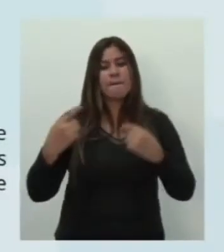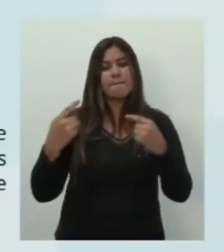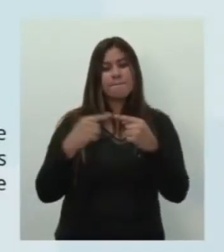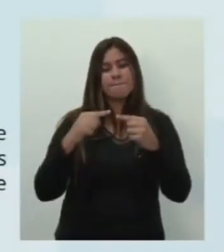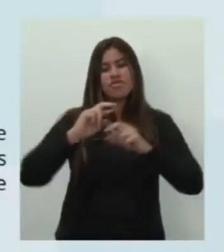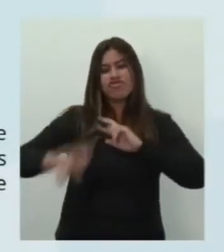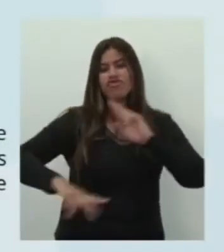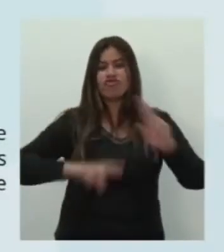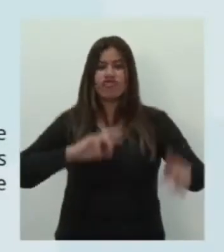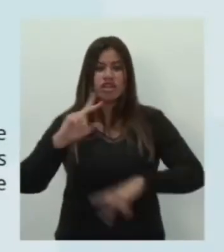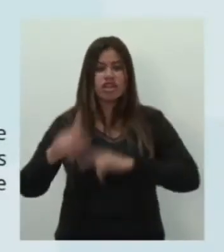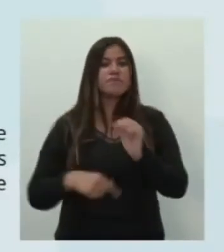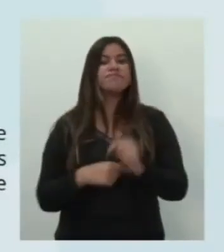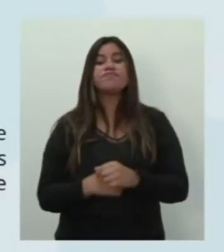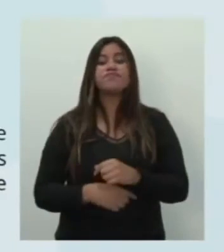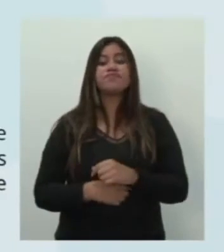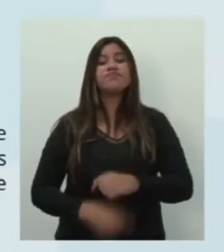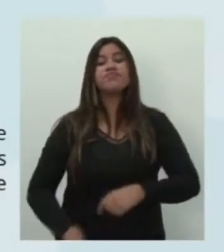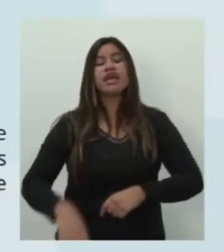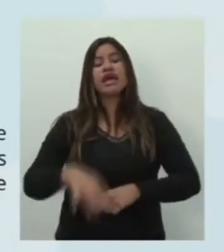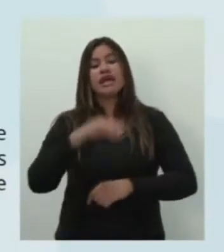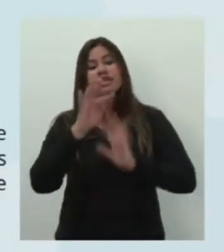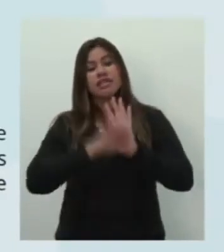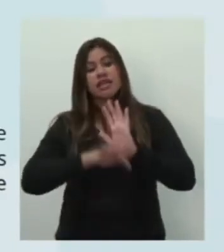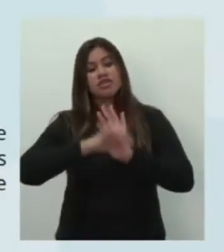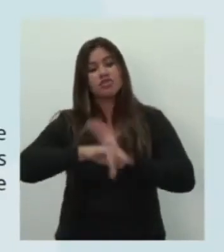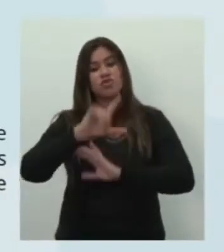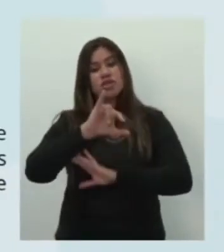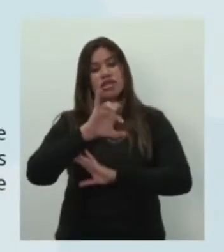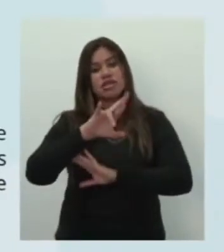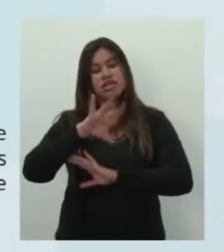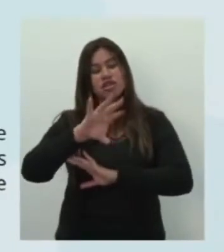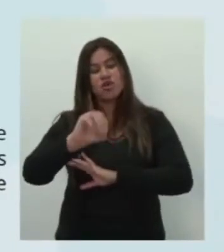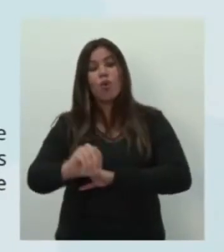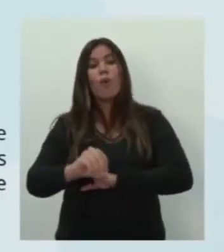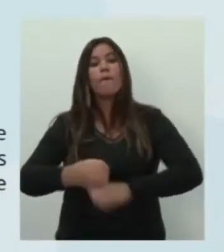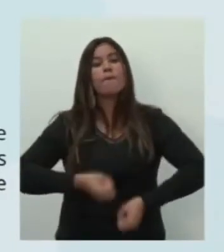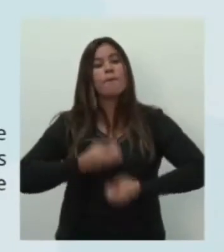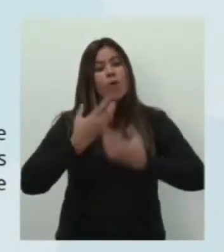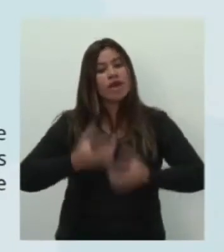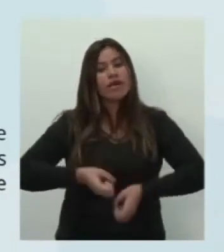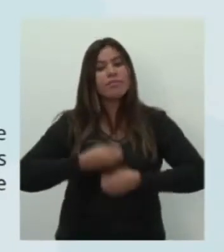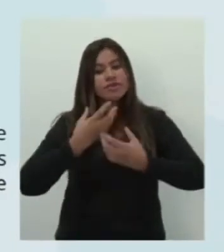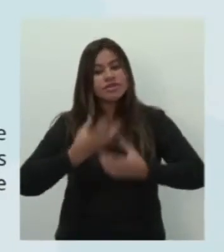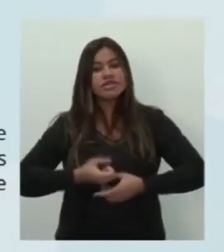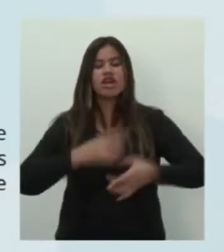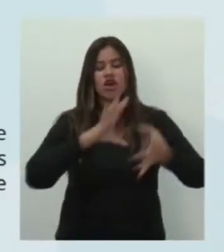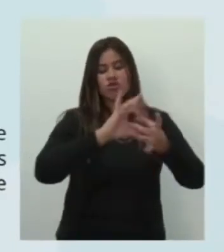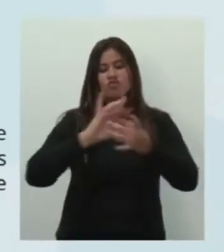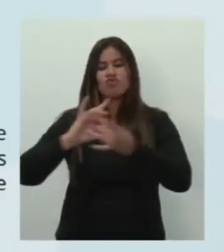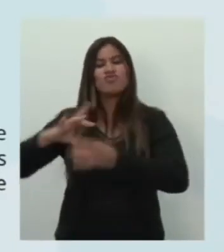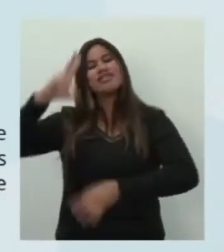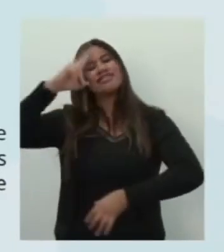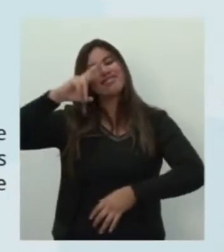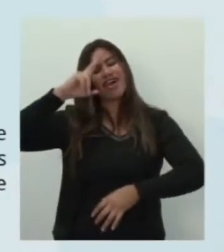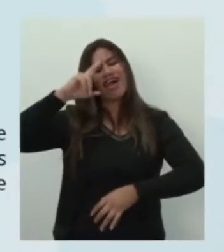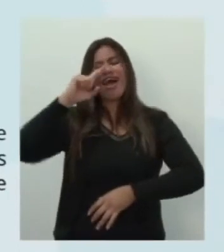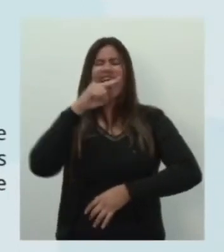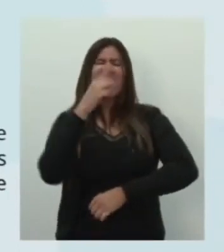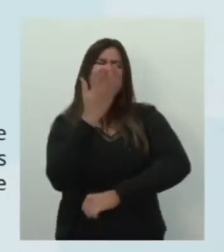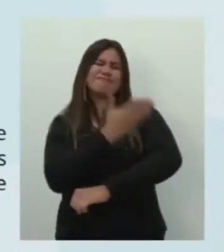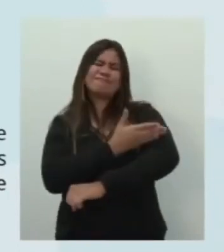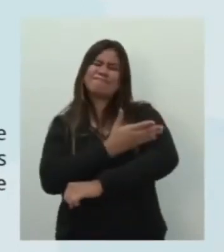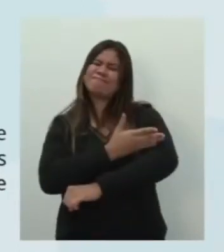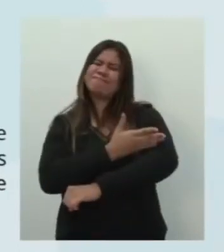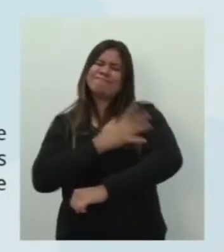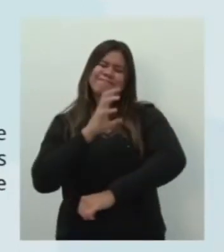indícios. Texto lírico, o poema, a poesia e o contexto histórico. É muito legal essa época, né? Nossa, eu adoro.